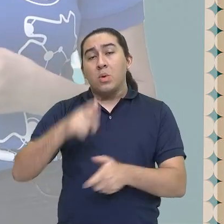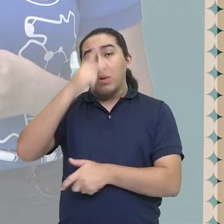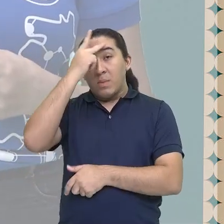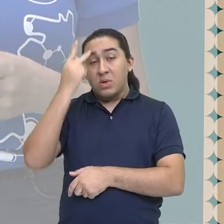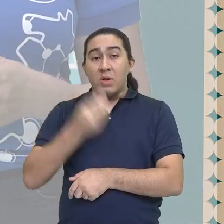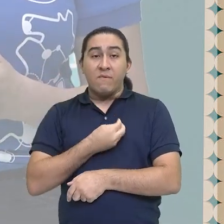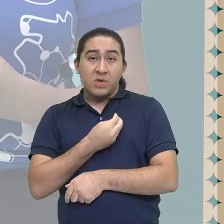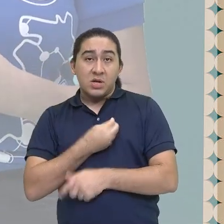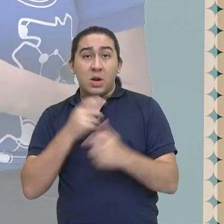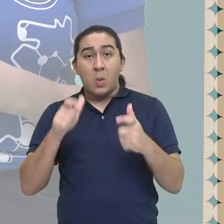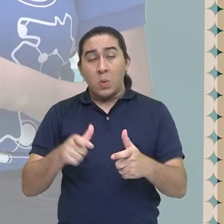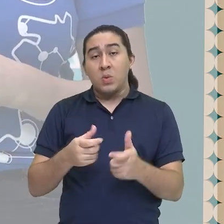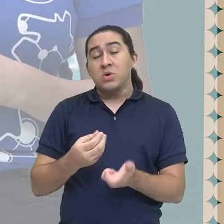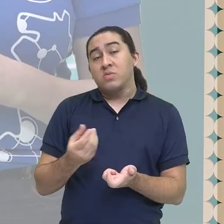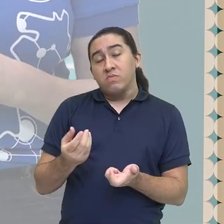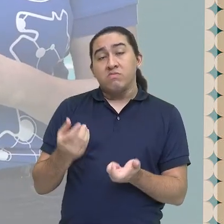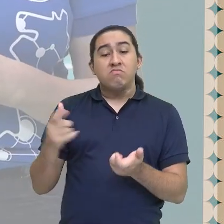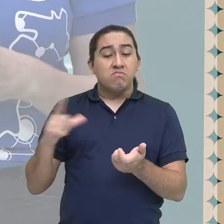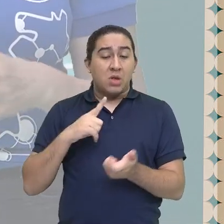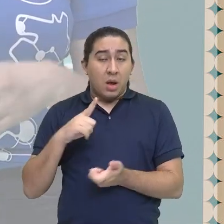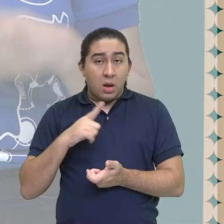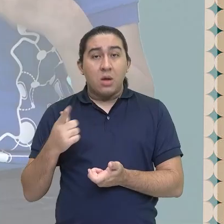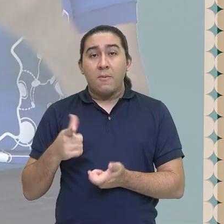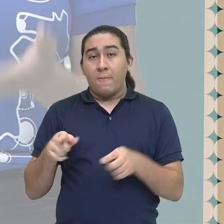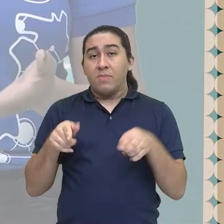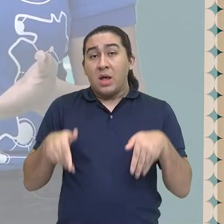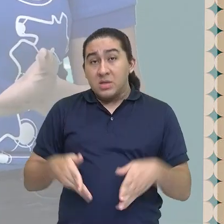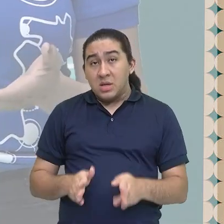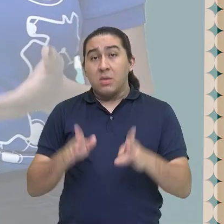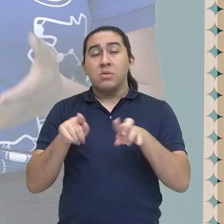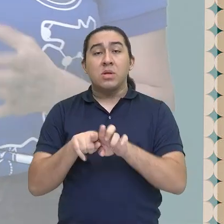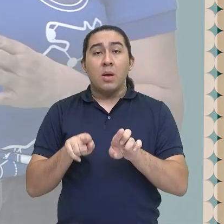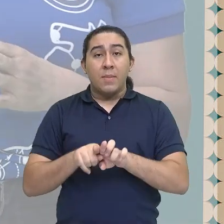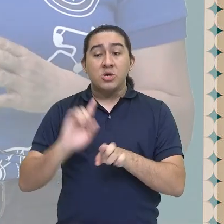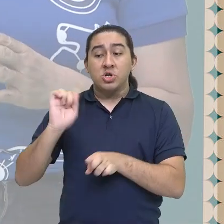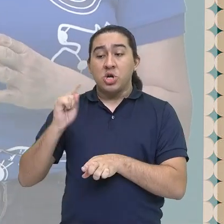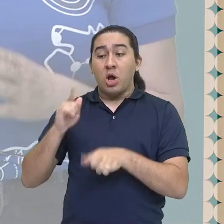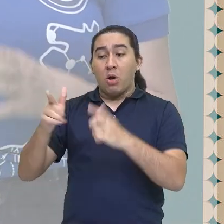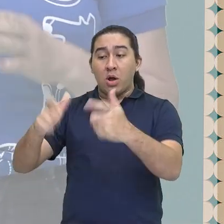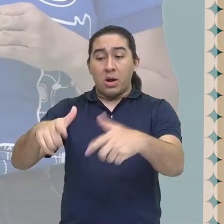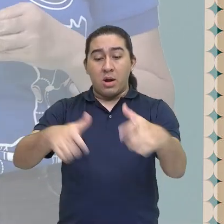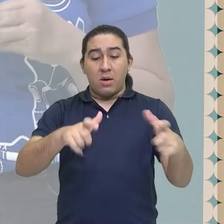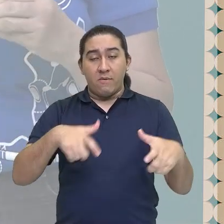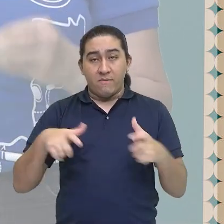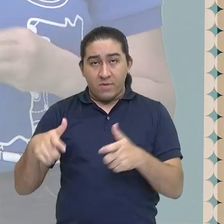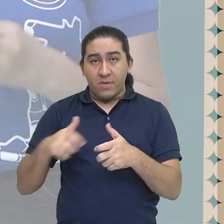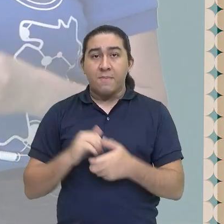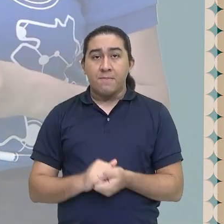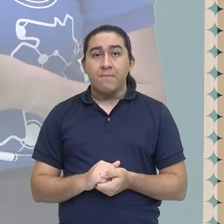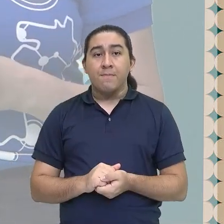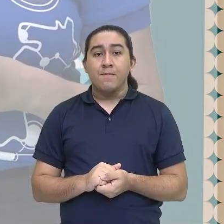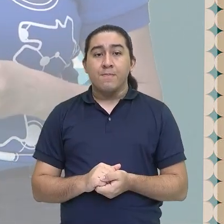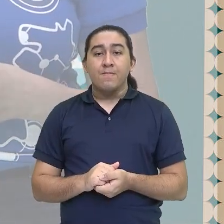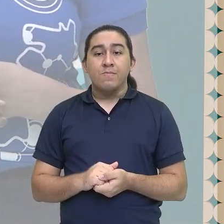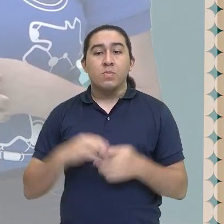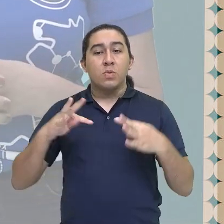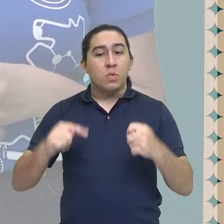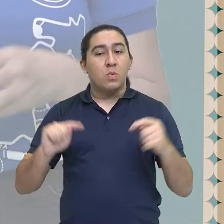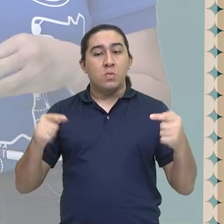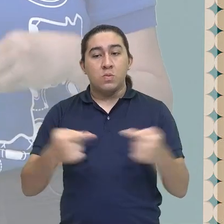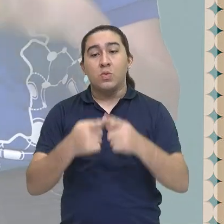ele mora, e geográfica da região, está direcionada à região. Tudo isso faz com